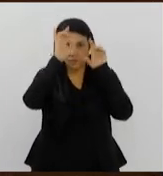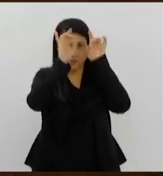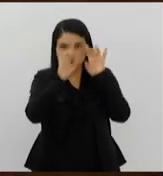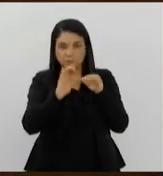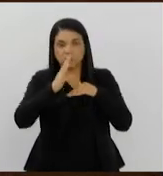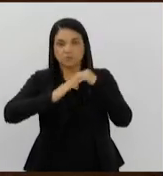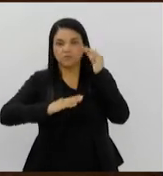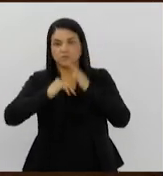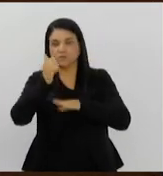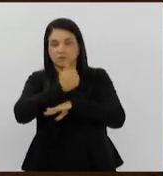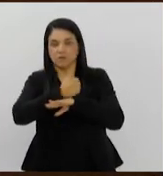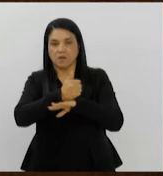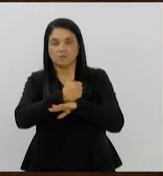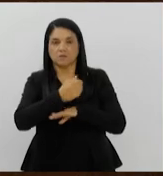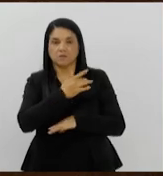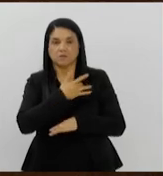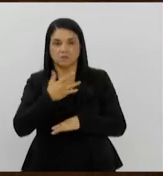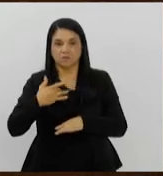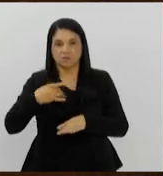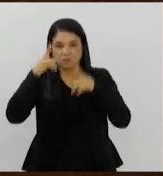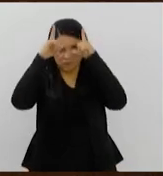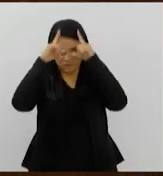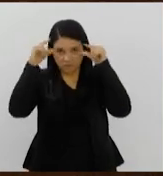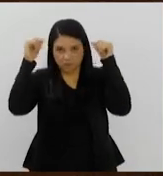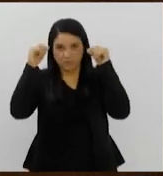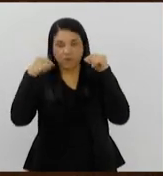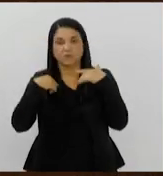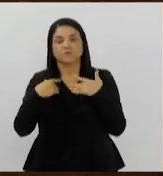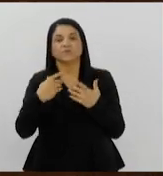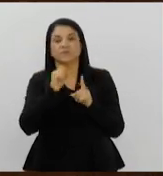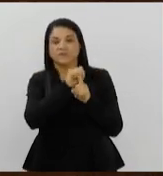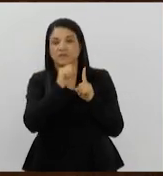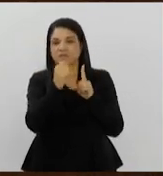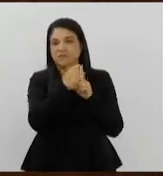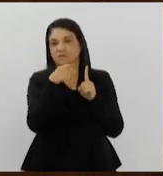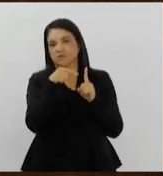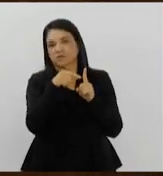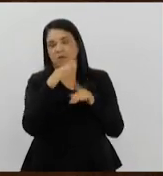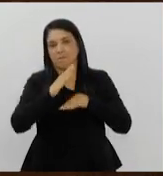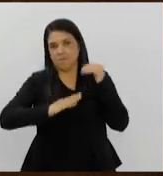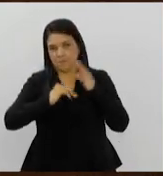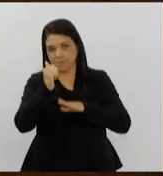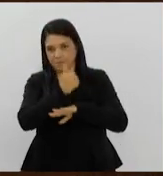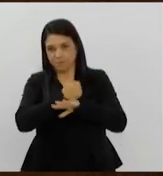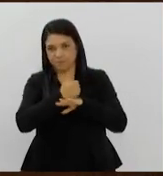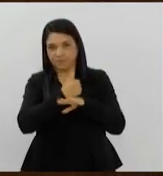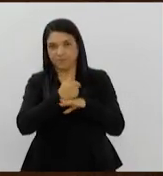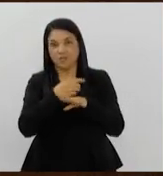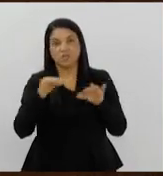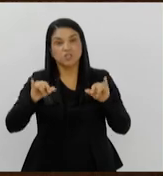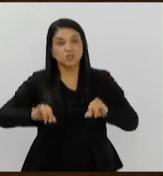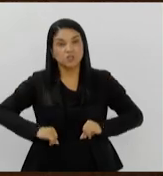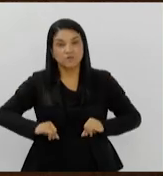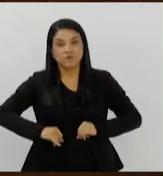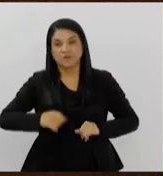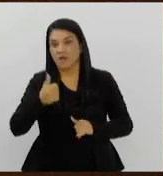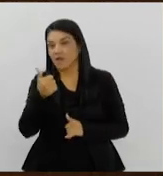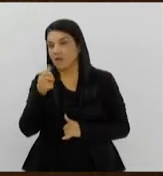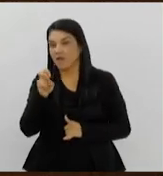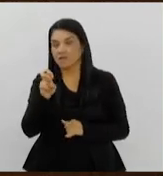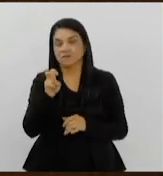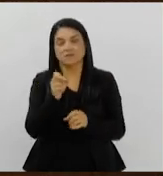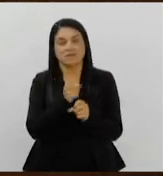da saúde, os enfermeiros, os assistentes sociais, que estão sofrendo distorções há 15 anos e